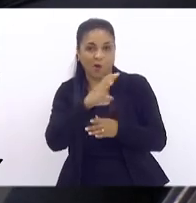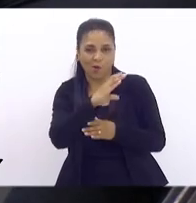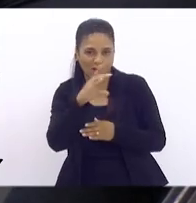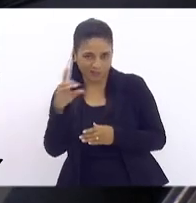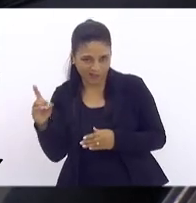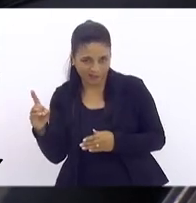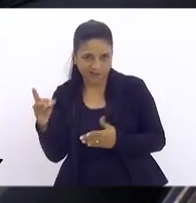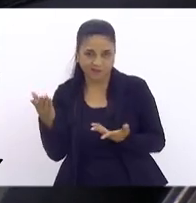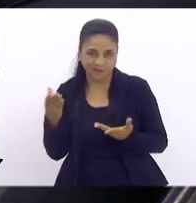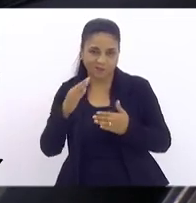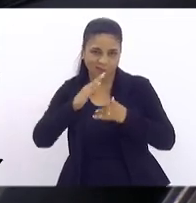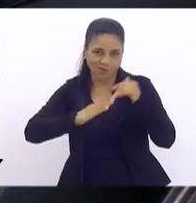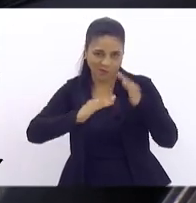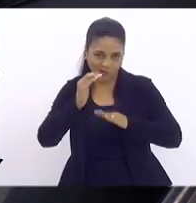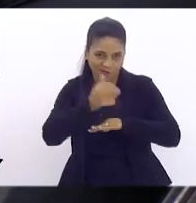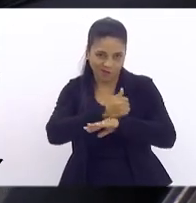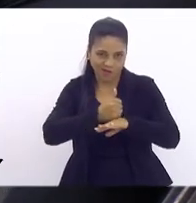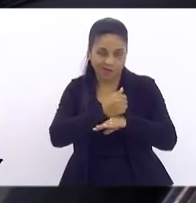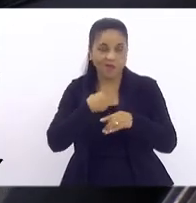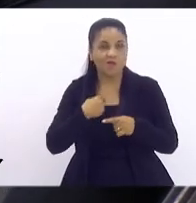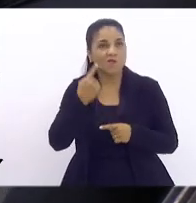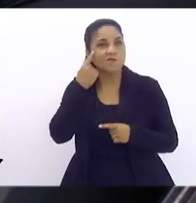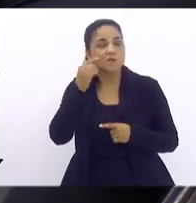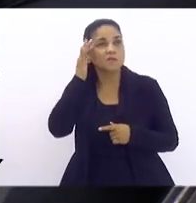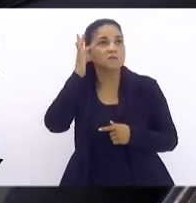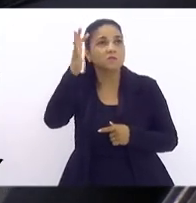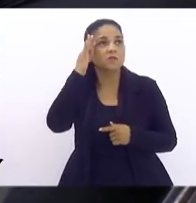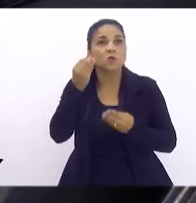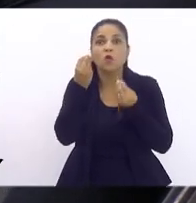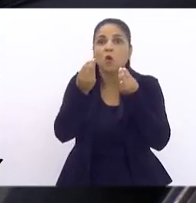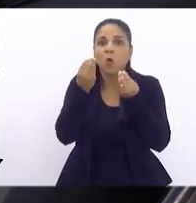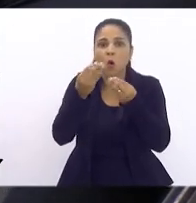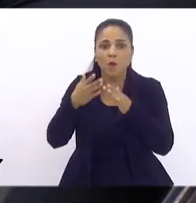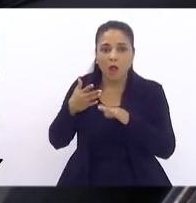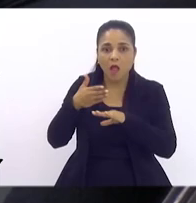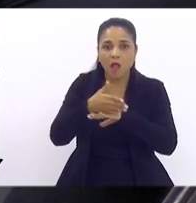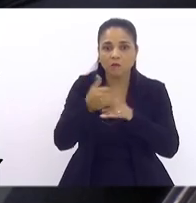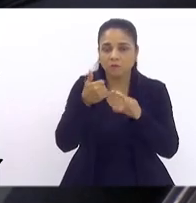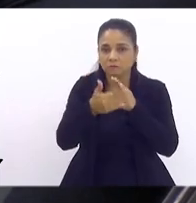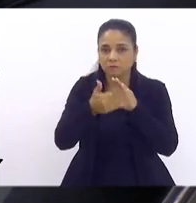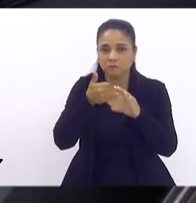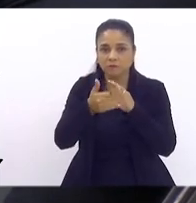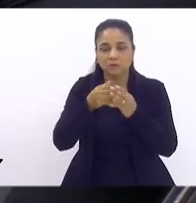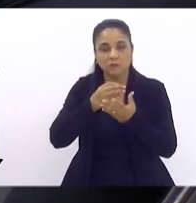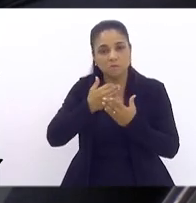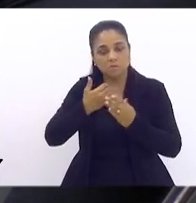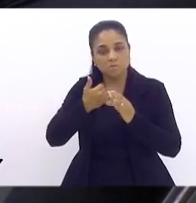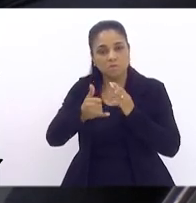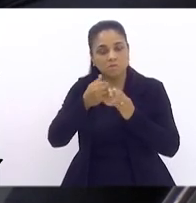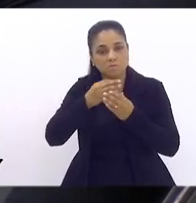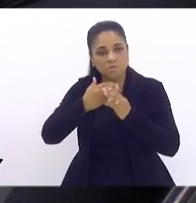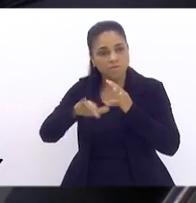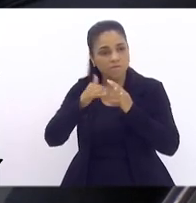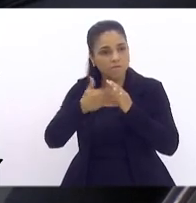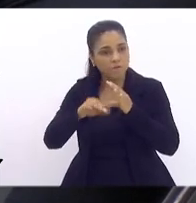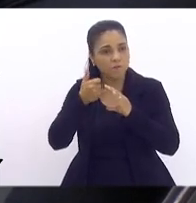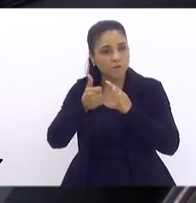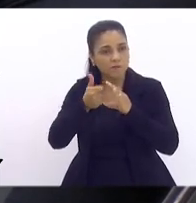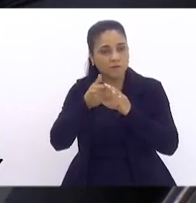eu não naquela época não conseguia imaginar como o sujeito conseguia Acessar o WhatsApp para enviar mensagens como se fosse a própria